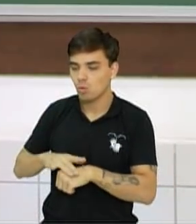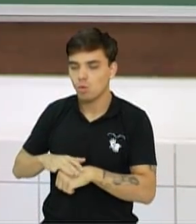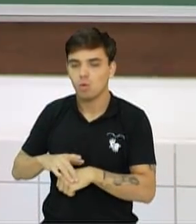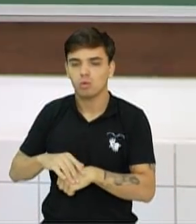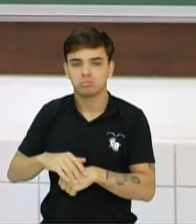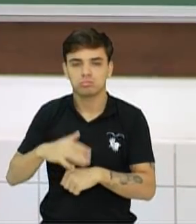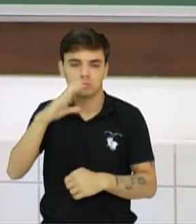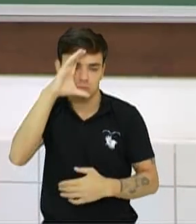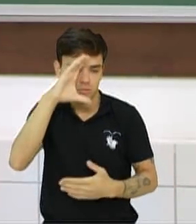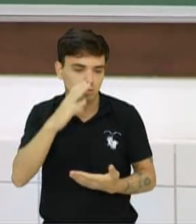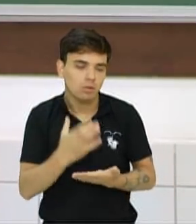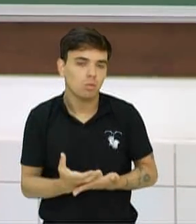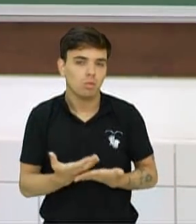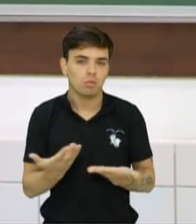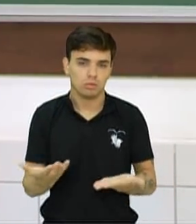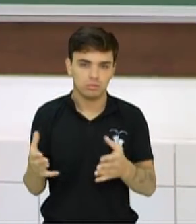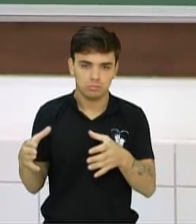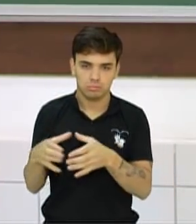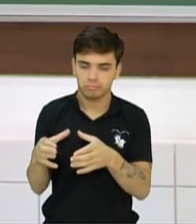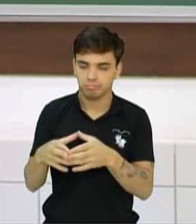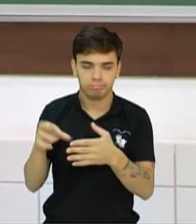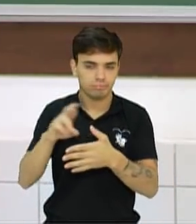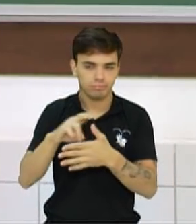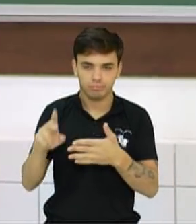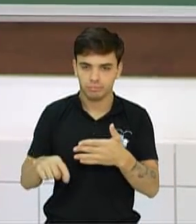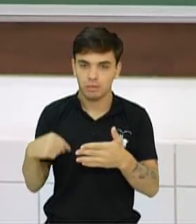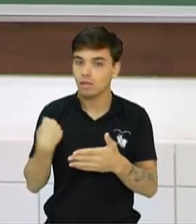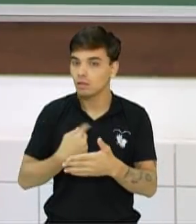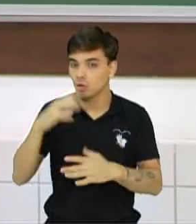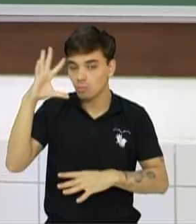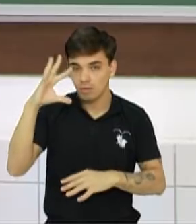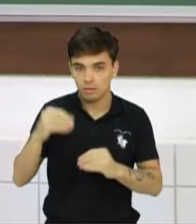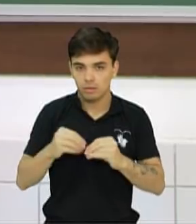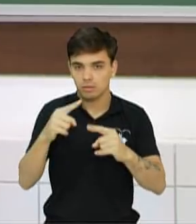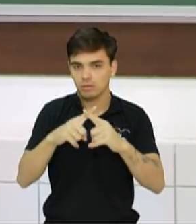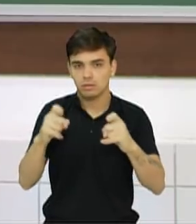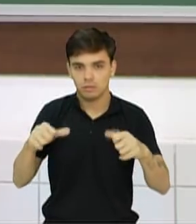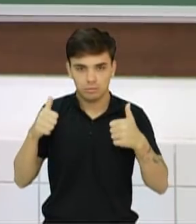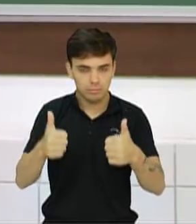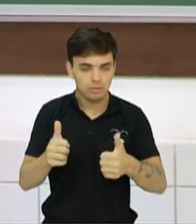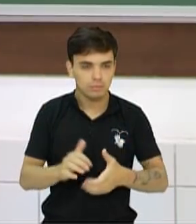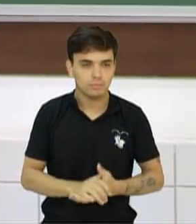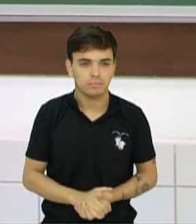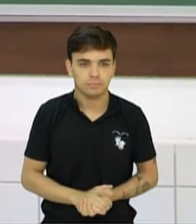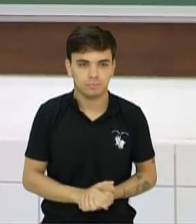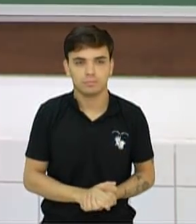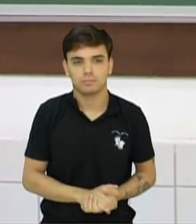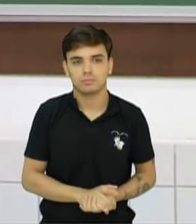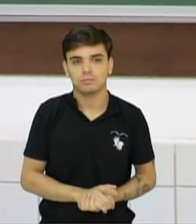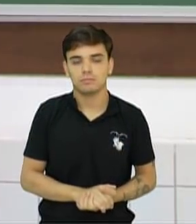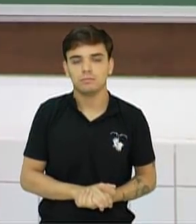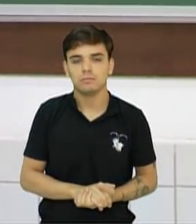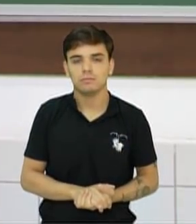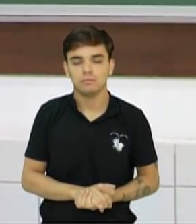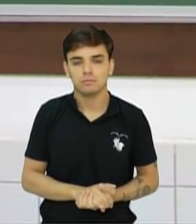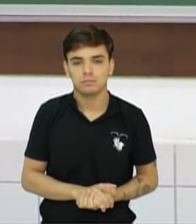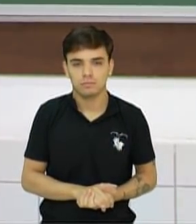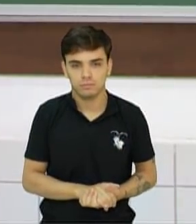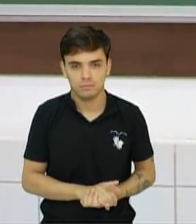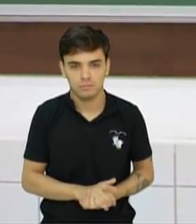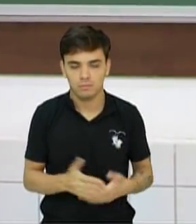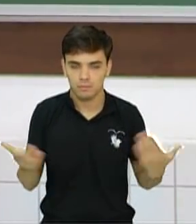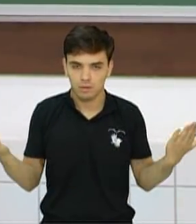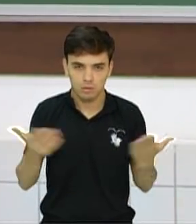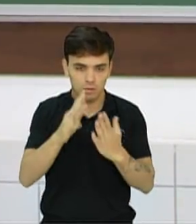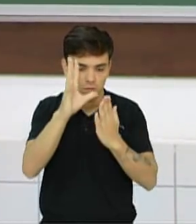do credo, do gênero, enfim. É assim que nós temos que entender a ciência, beleza? Mas vamos lá para o nosso conteúdo. Vamos